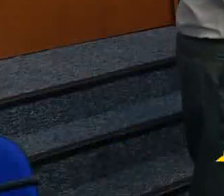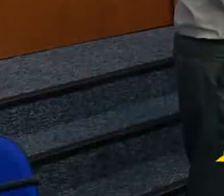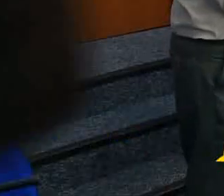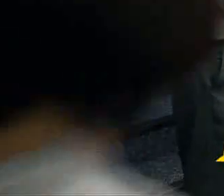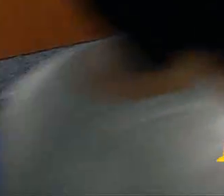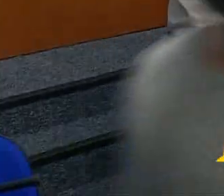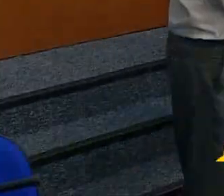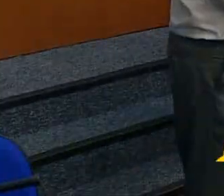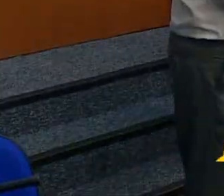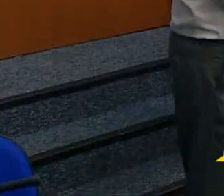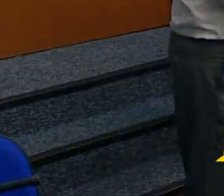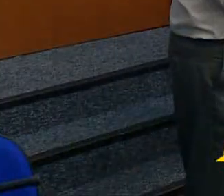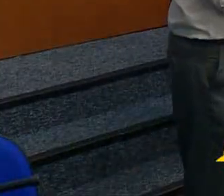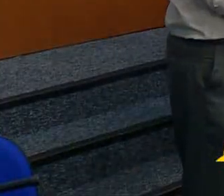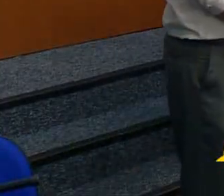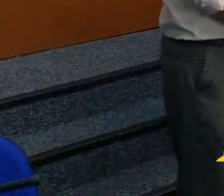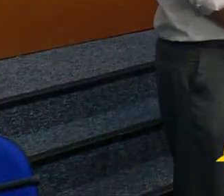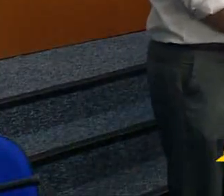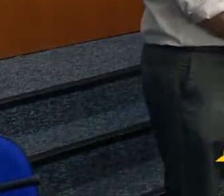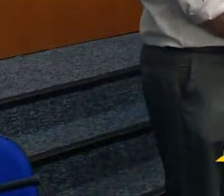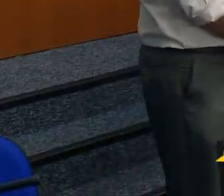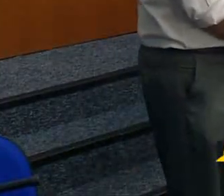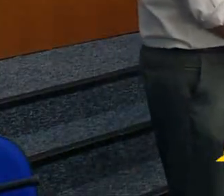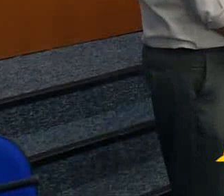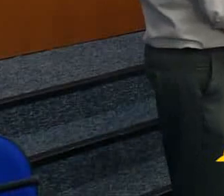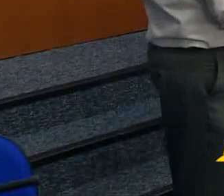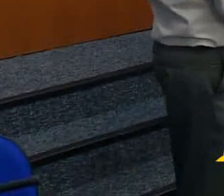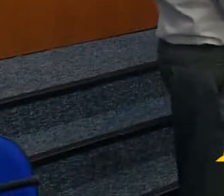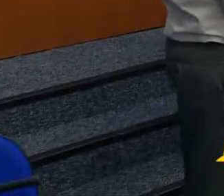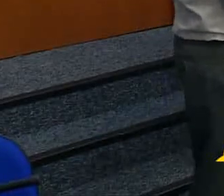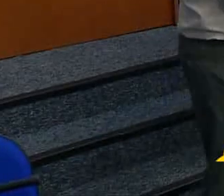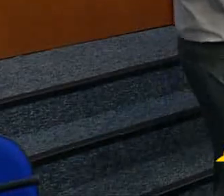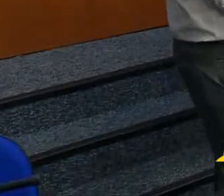Maria Lídia Pereira de Camargo.